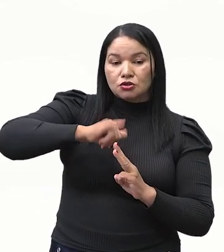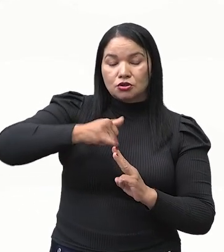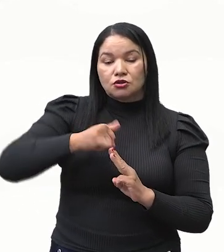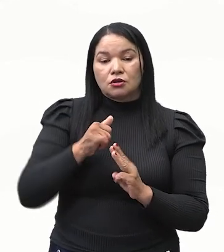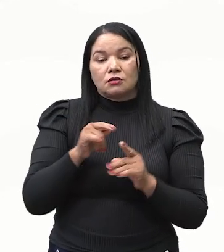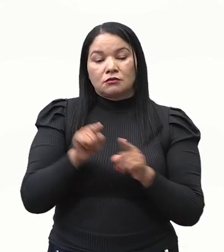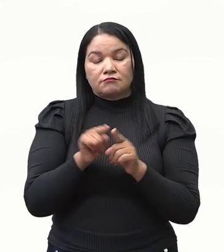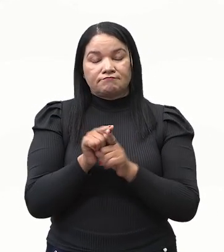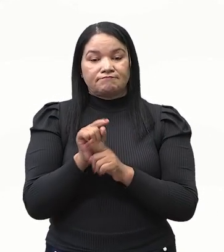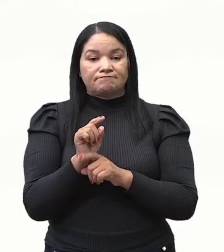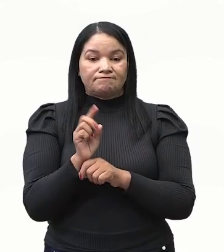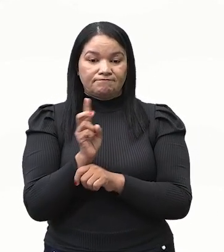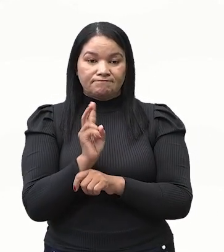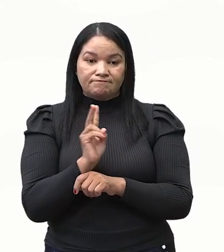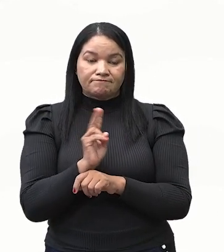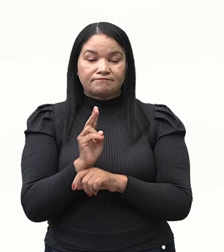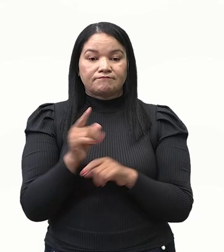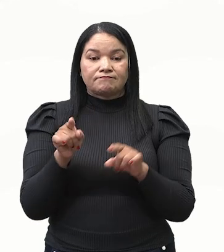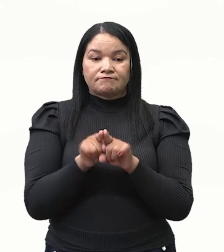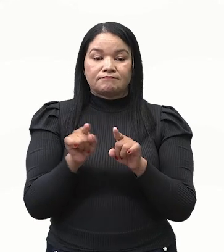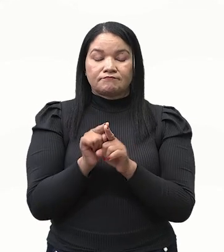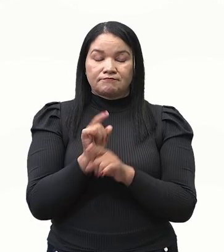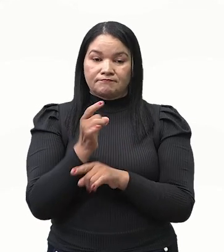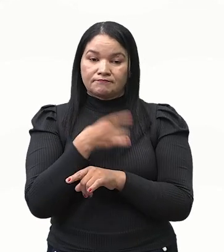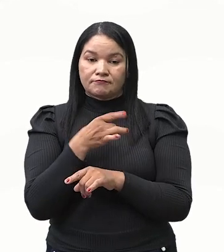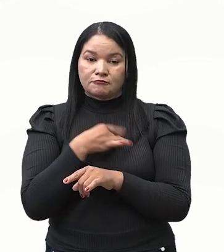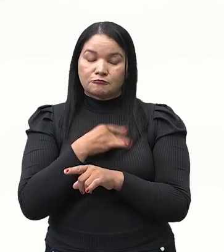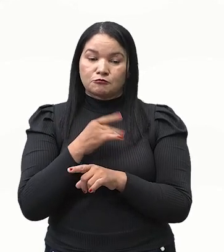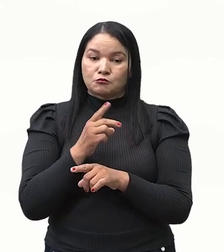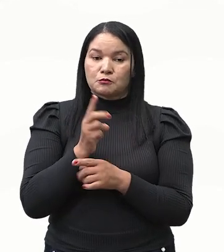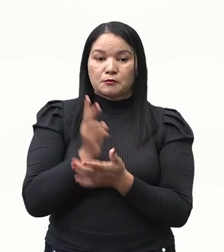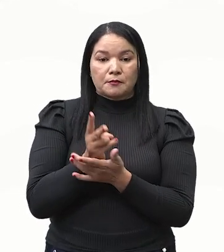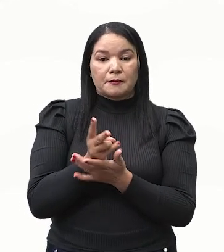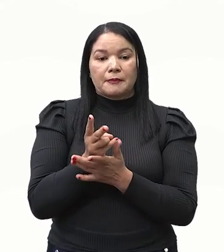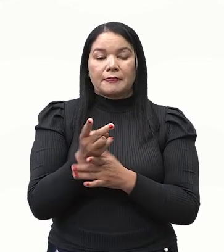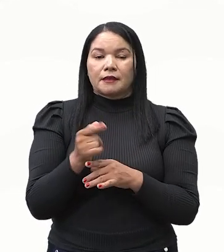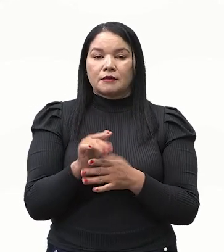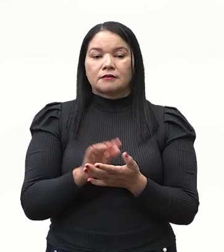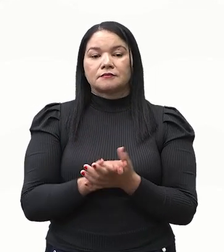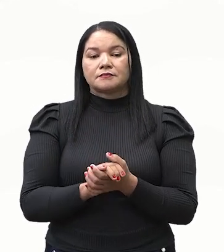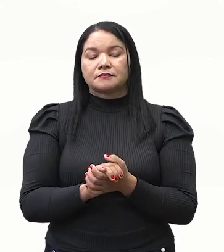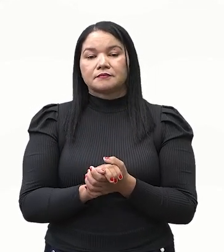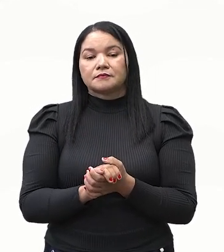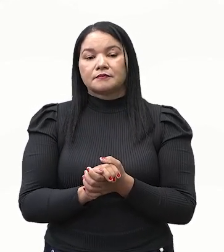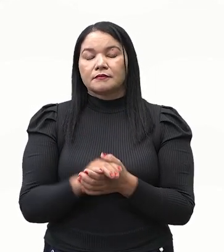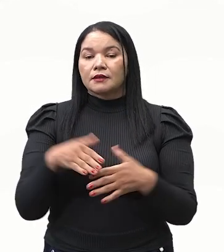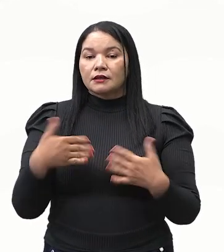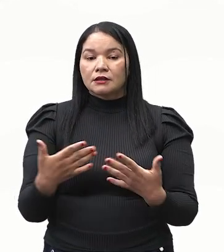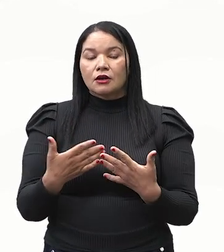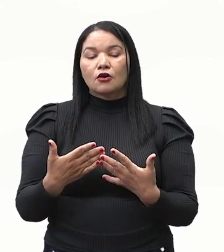medo. Então, quais eram, então, as alternativas ou ações que esses